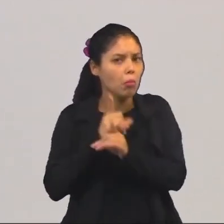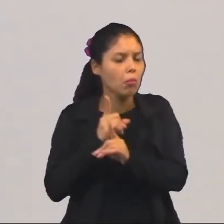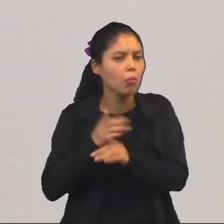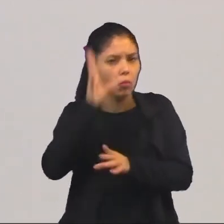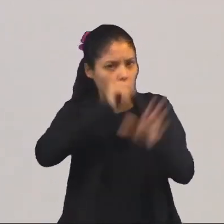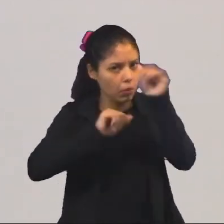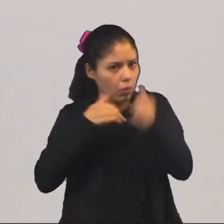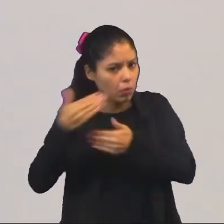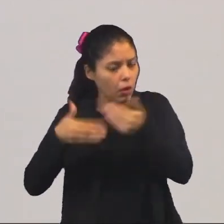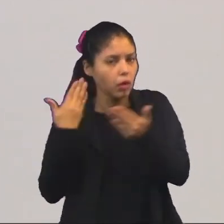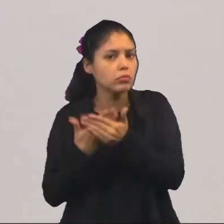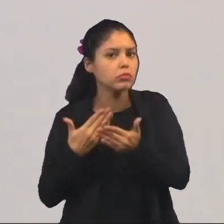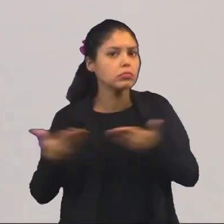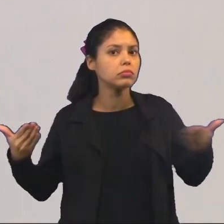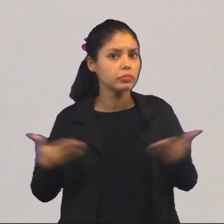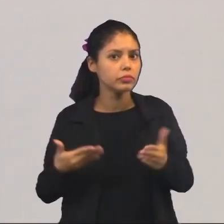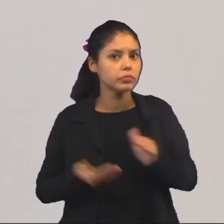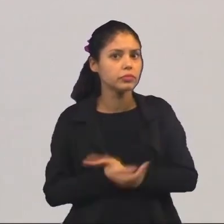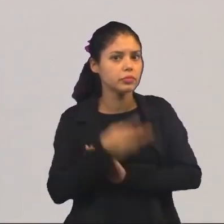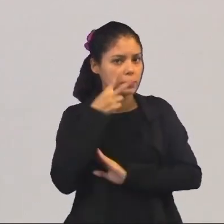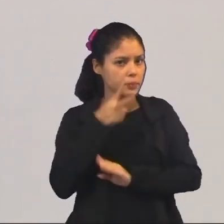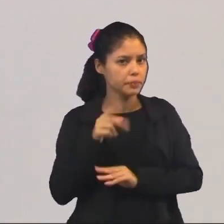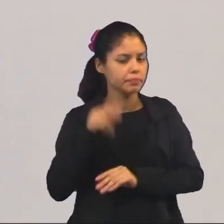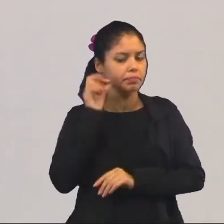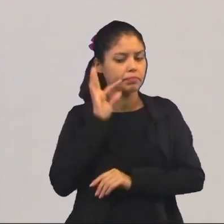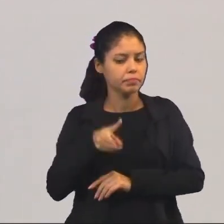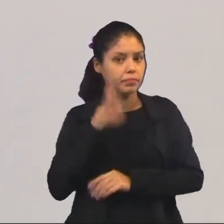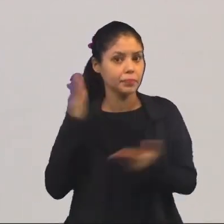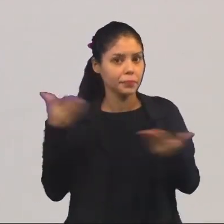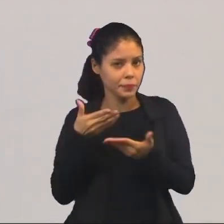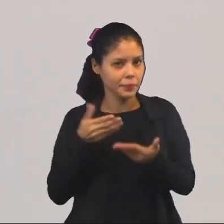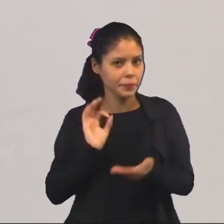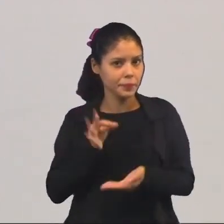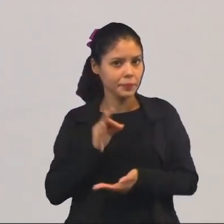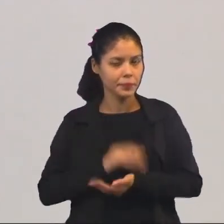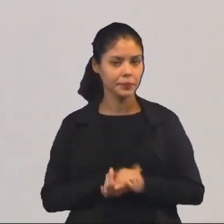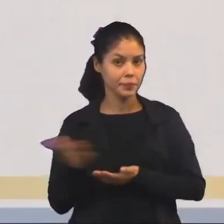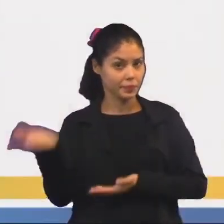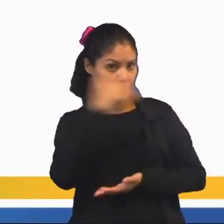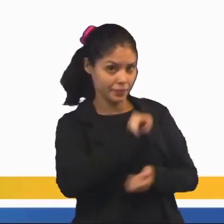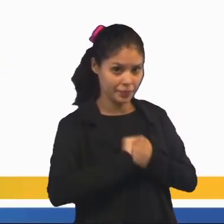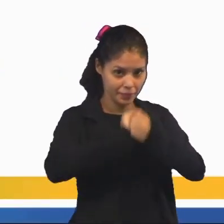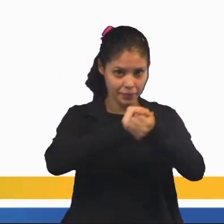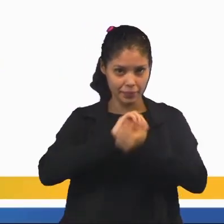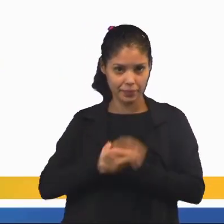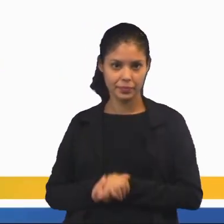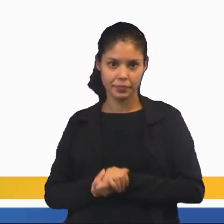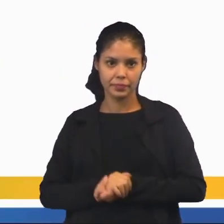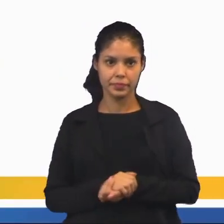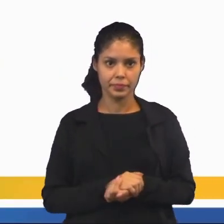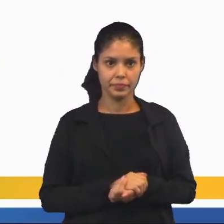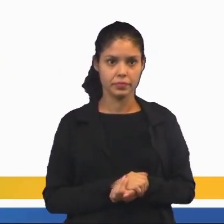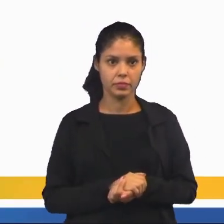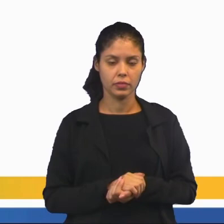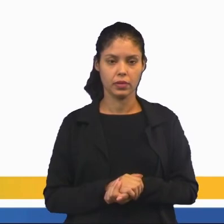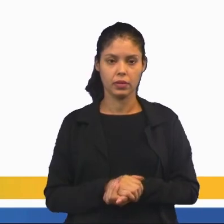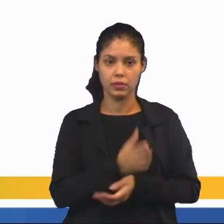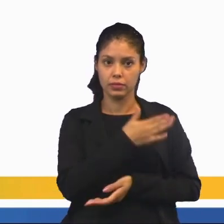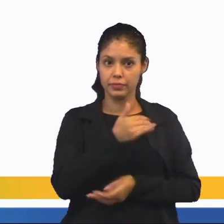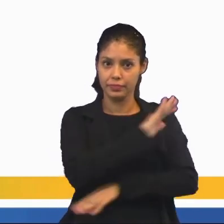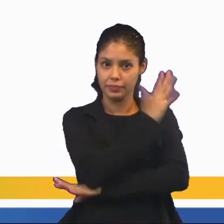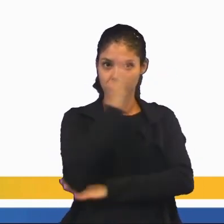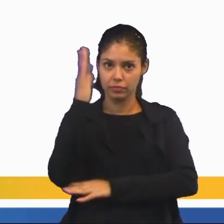vocês aprenderam no decorrer da nossa aula? Vamos nos certificar agora se vocês acertaram? Então, vamos juntos. Olha só, o peixe